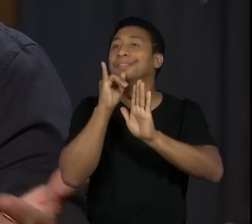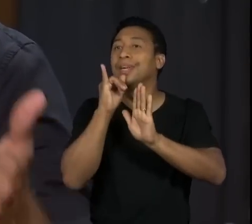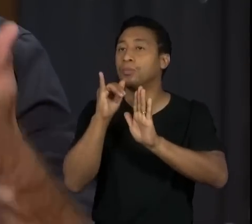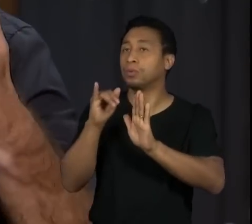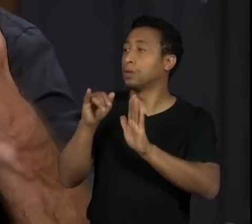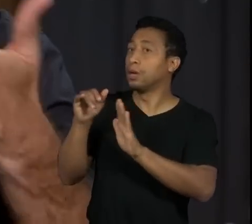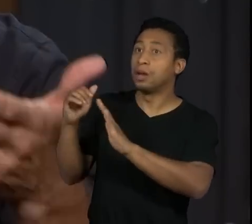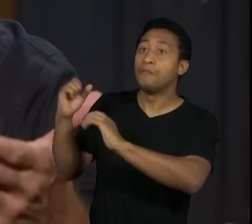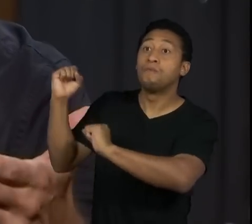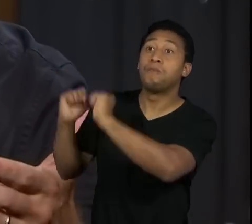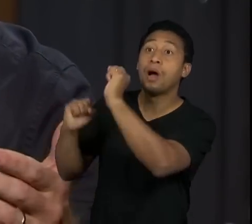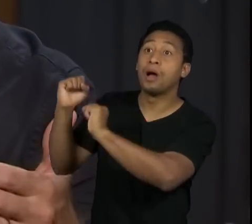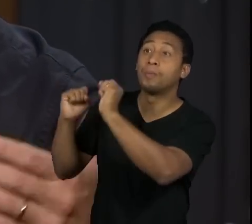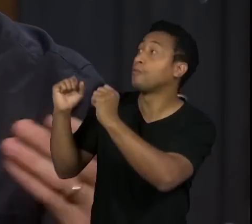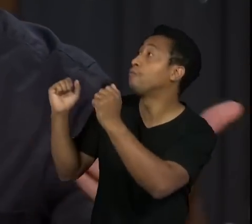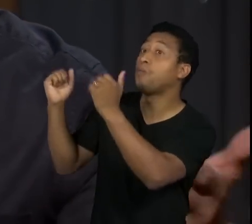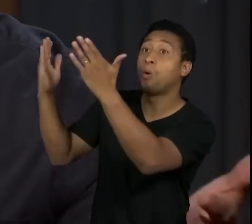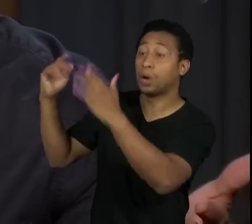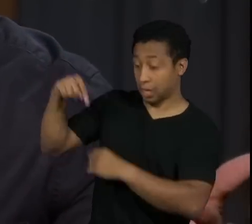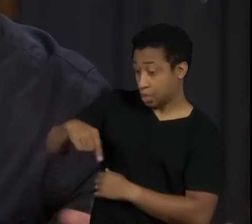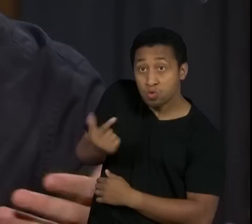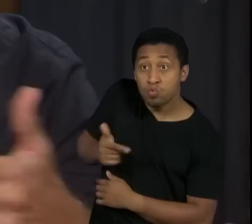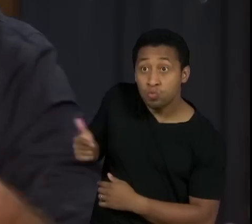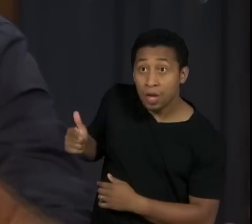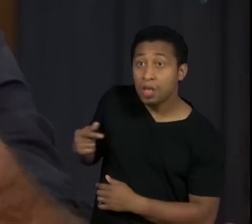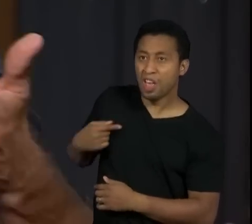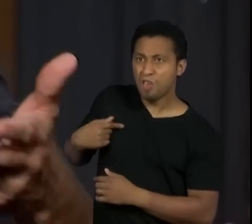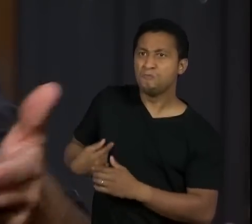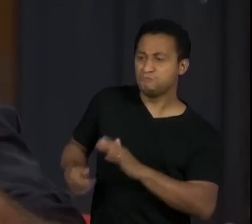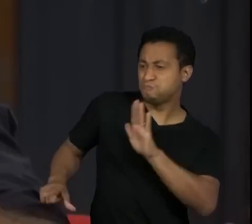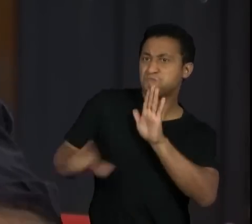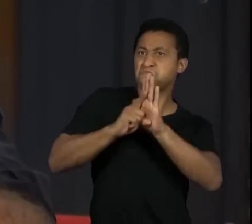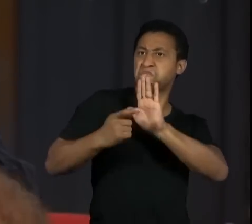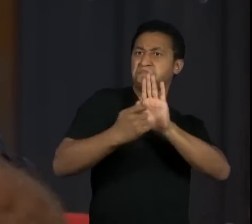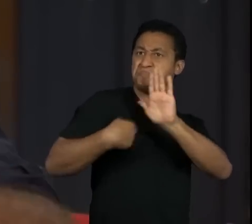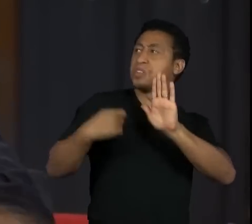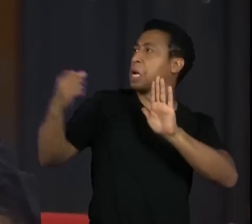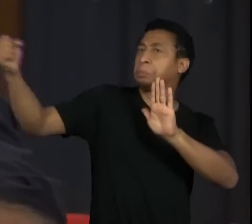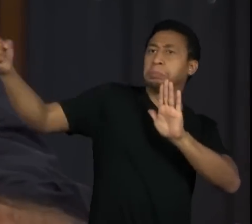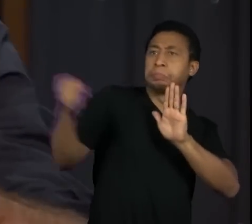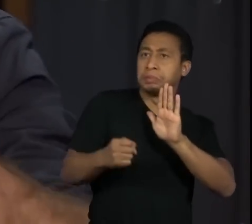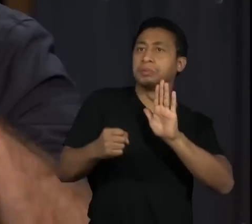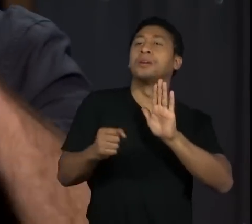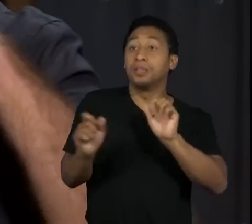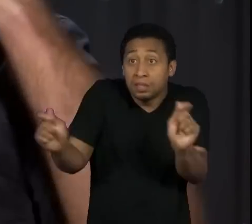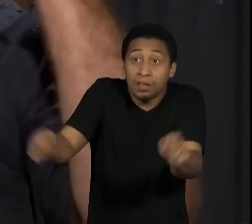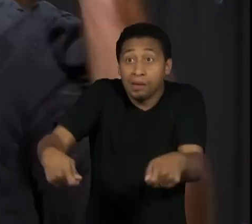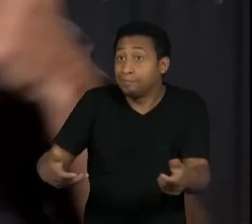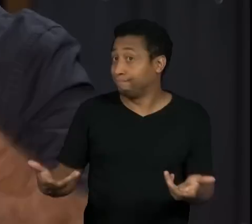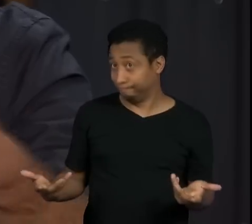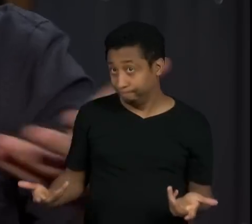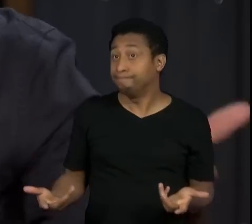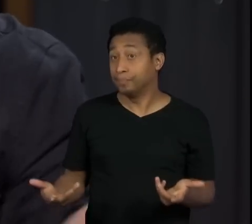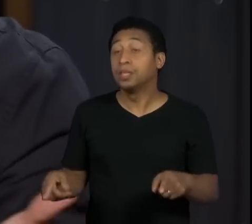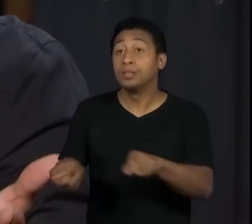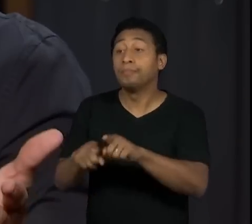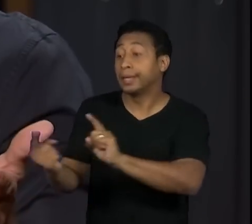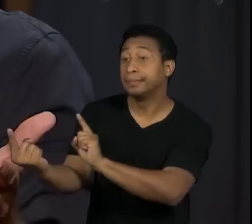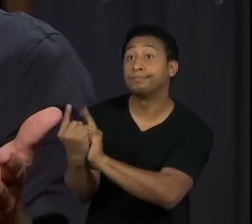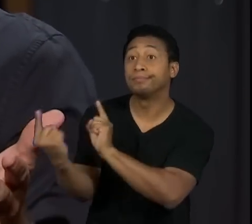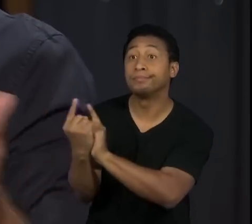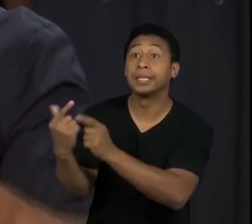determinado setor. Isso. Ou leis que podem criar facilidades para indústrias que já estão, ou para, enfim, prestadores de serviços que já